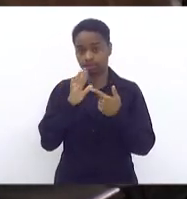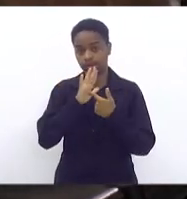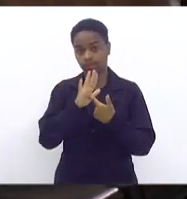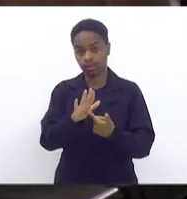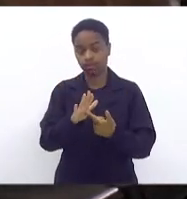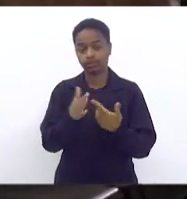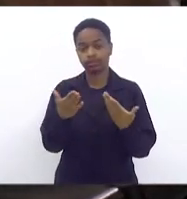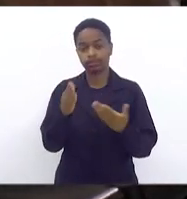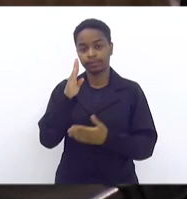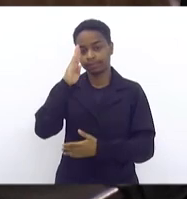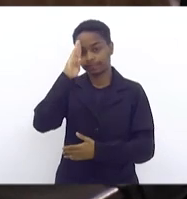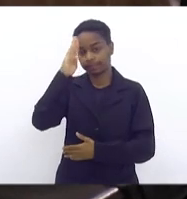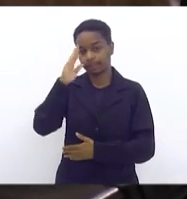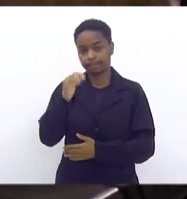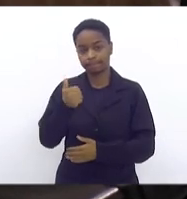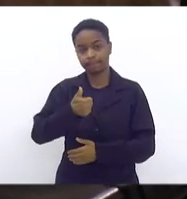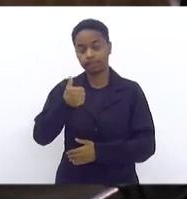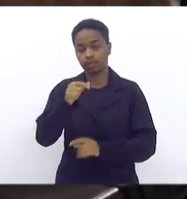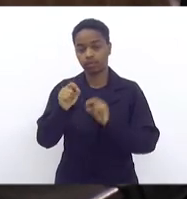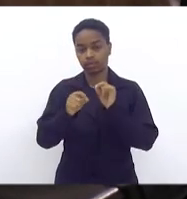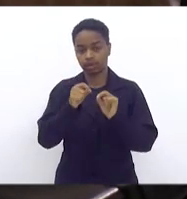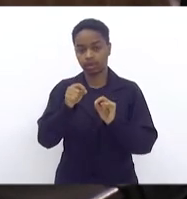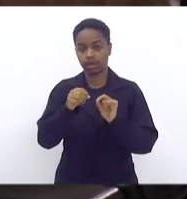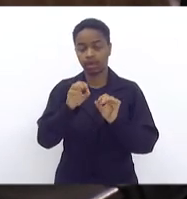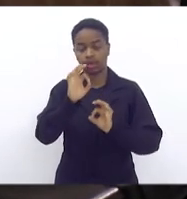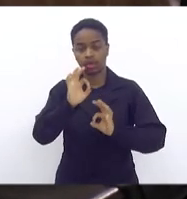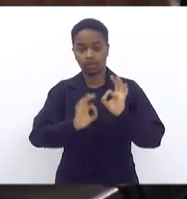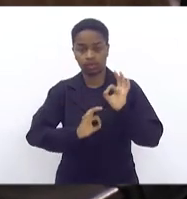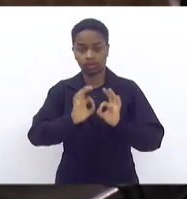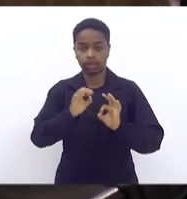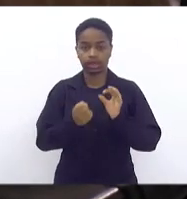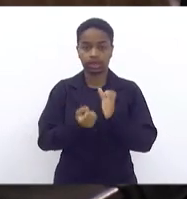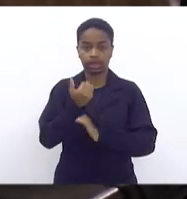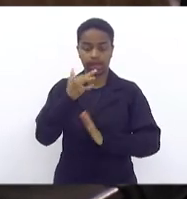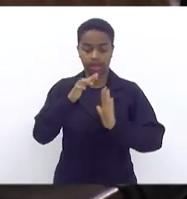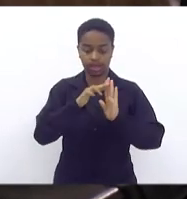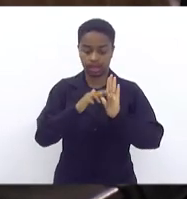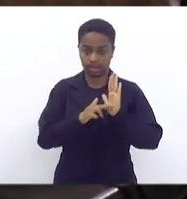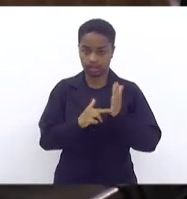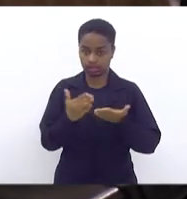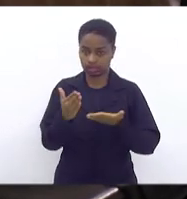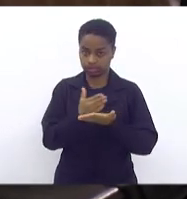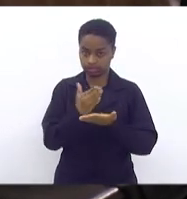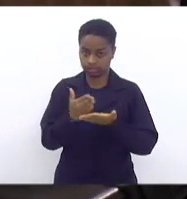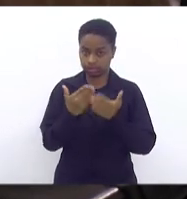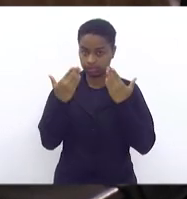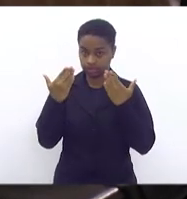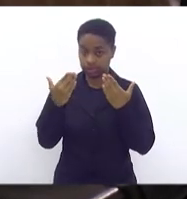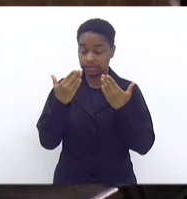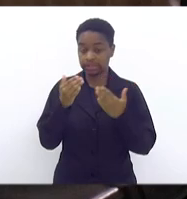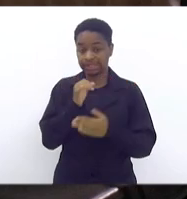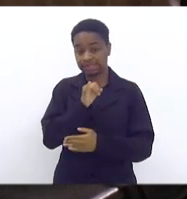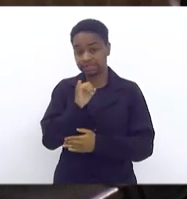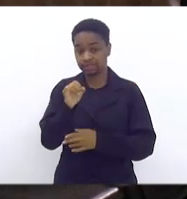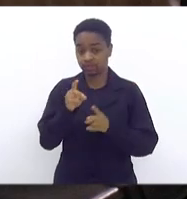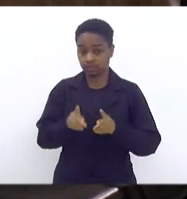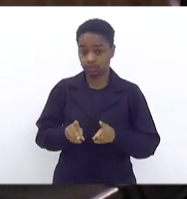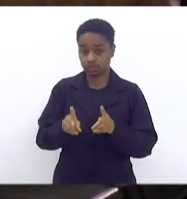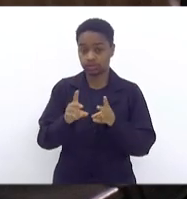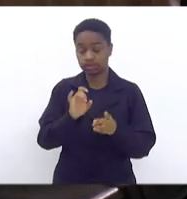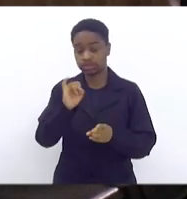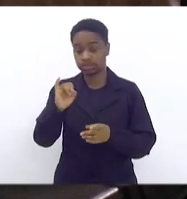primeiro eh normatizar os álbuns de suspeitos se eles vão continuar primeiro se ele permitir ou